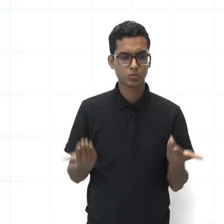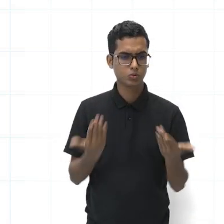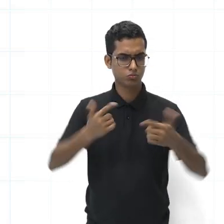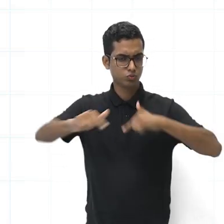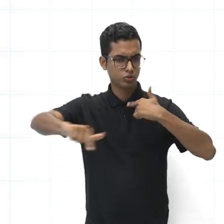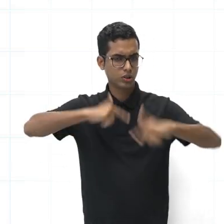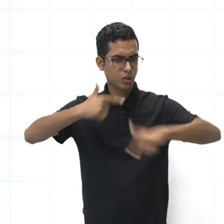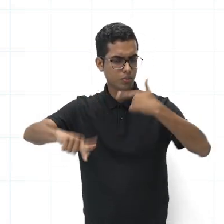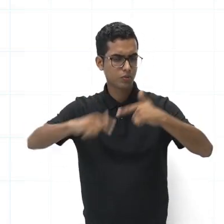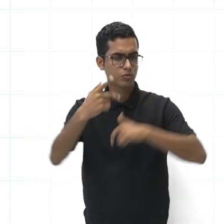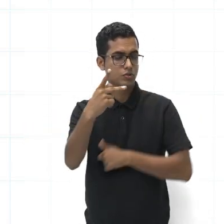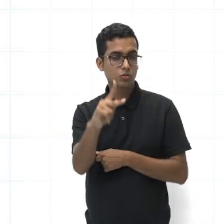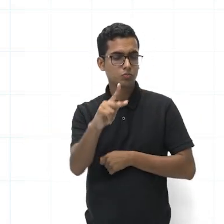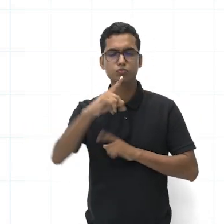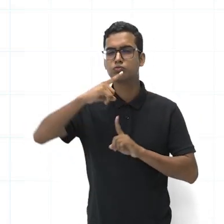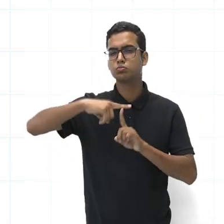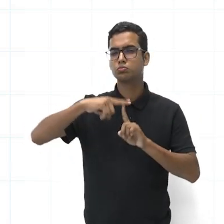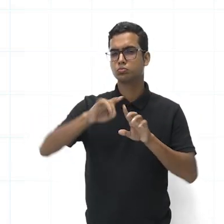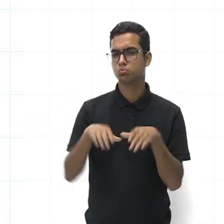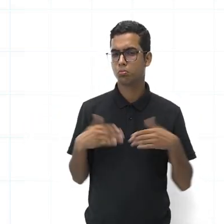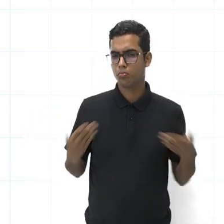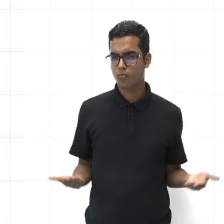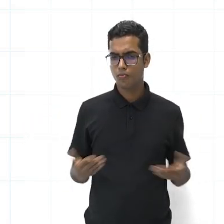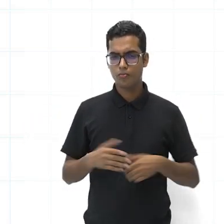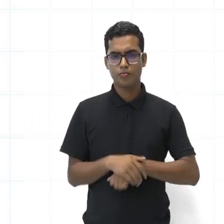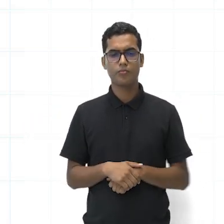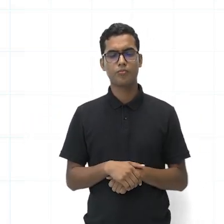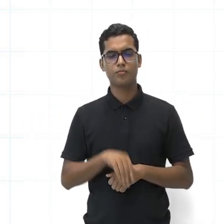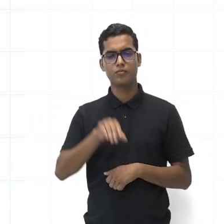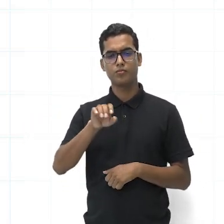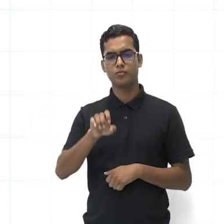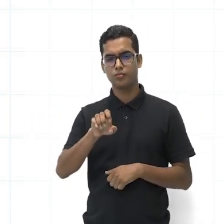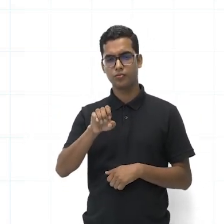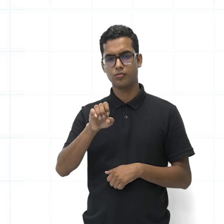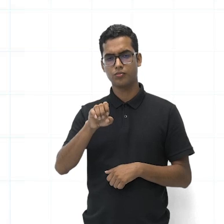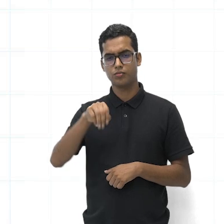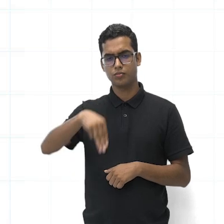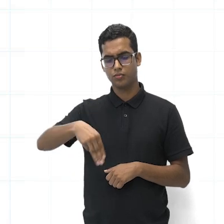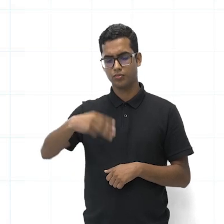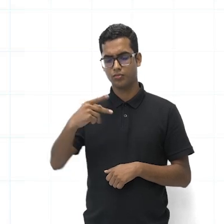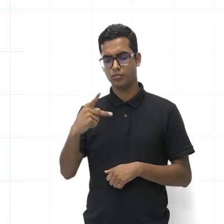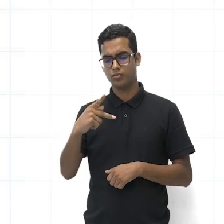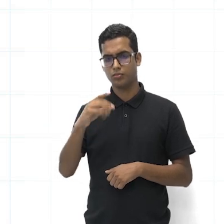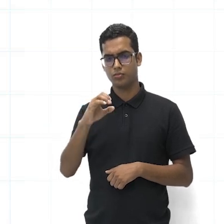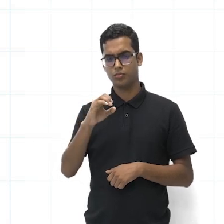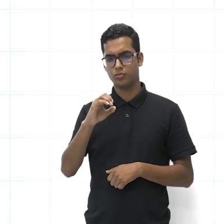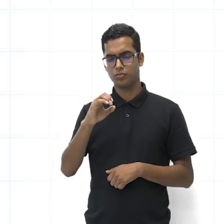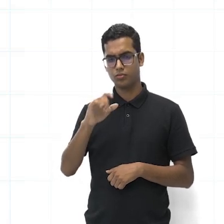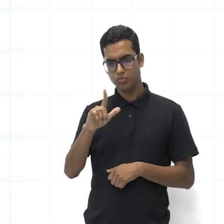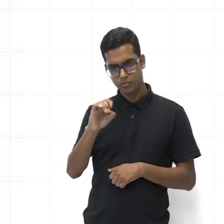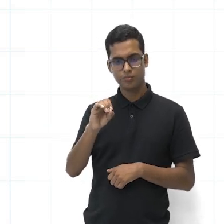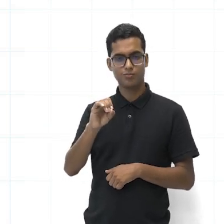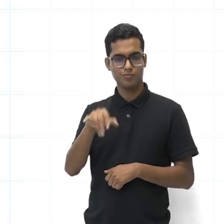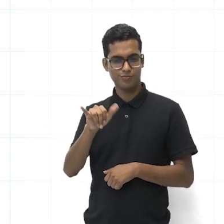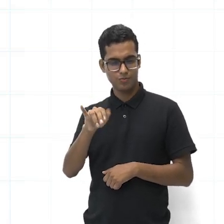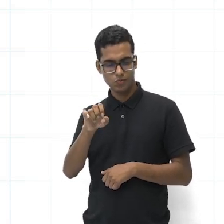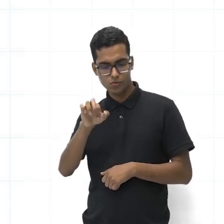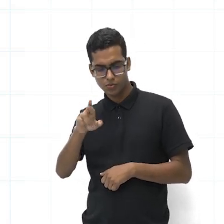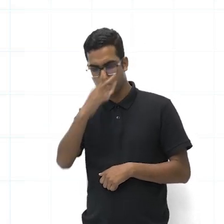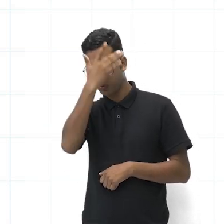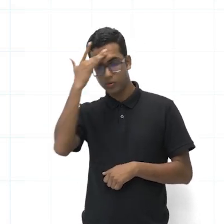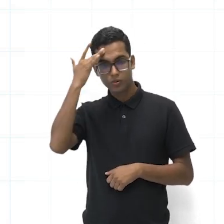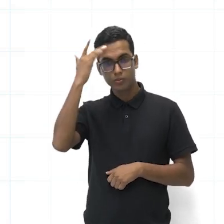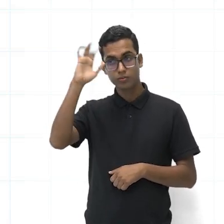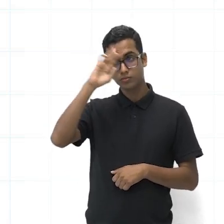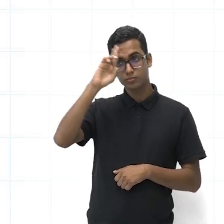do seu trabalho? Employer, né, que é empregador. Quem é o seu empregador? Employer é aquela pessoa que emprega,